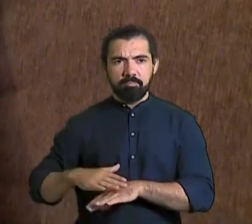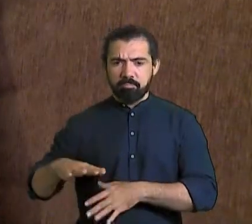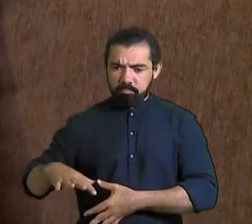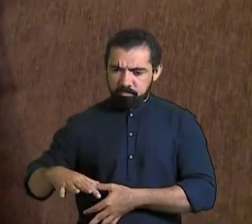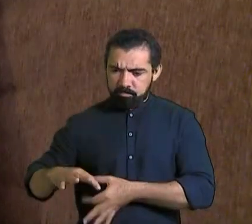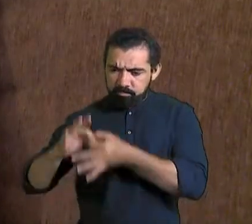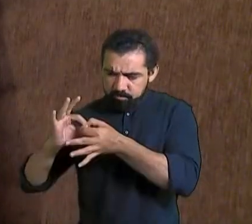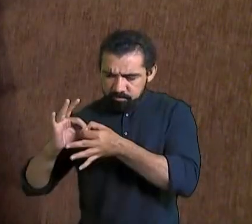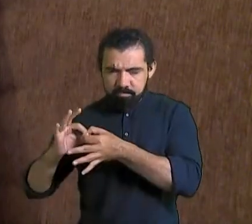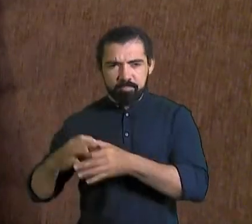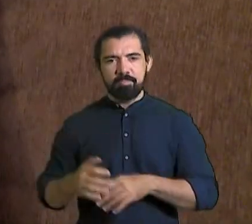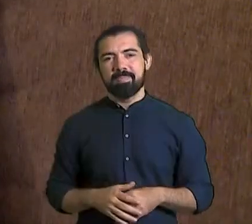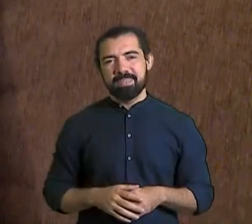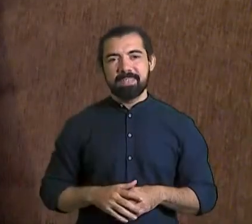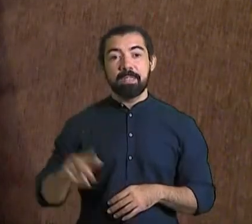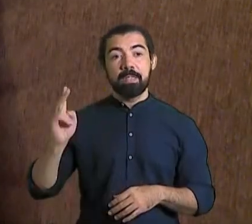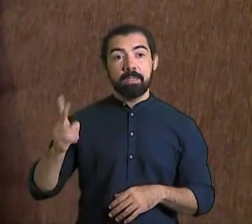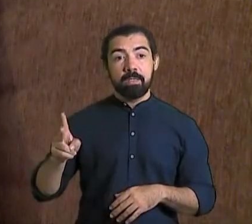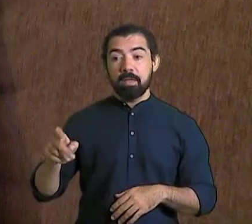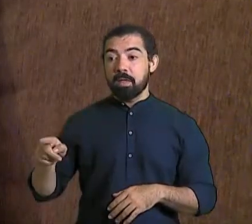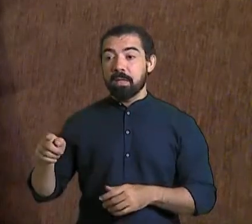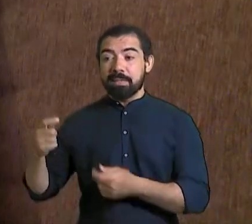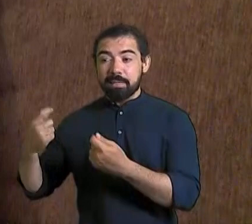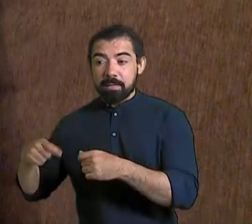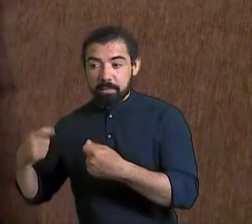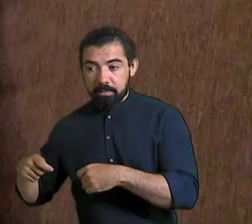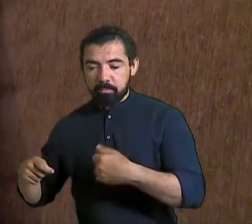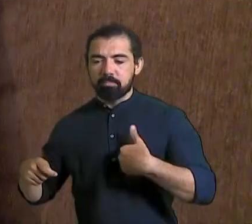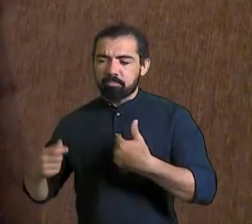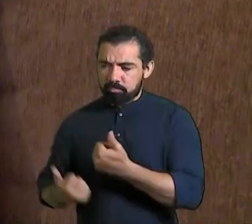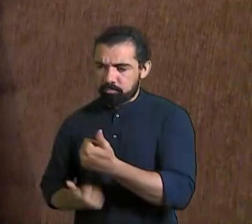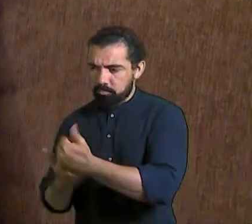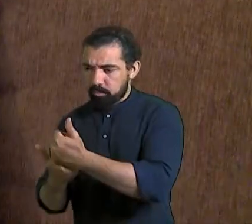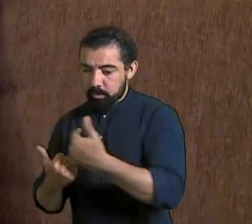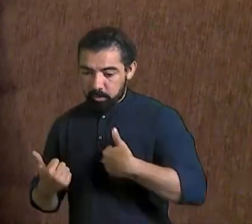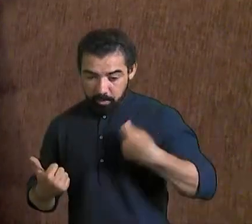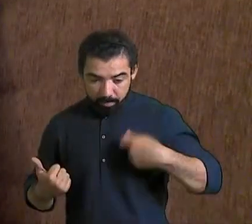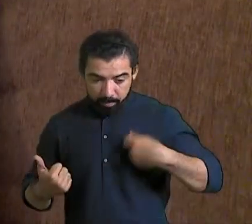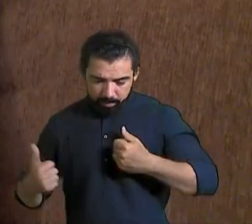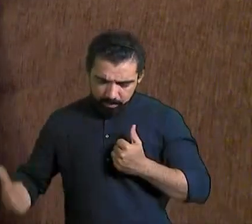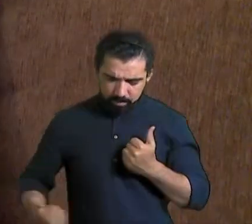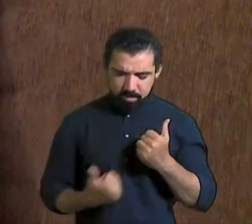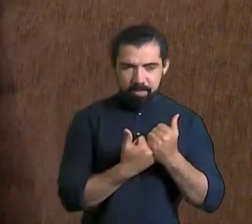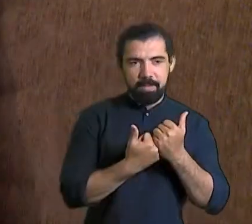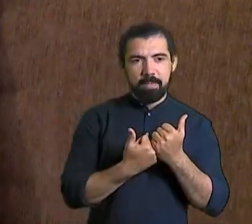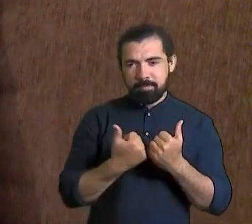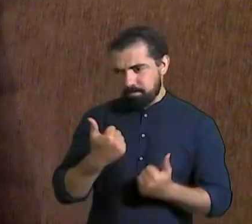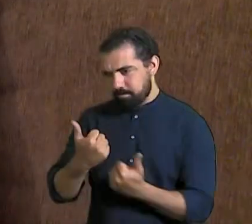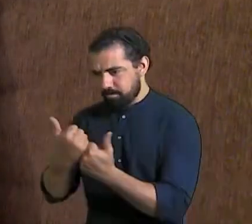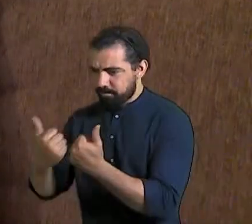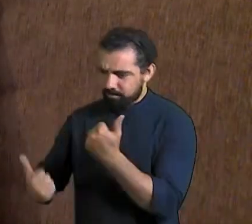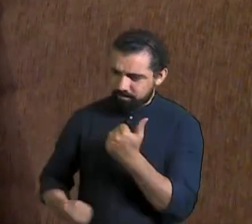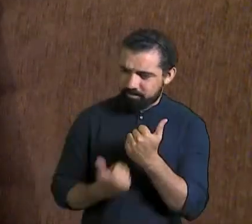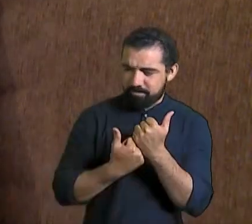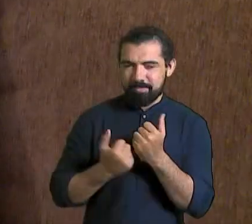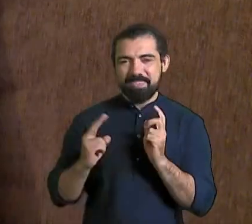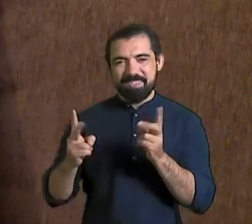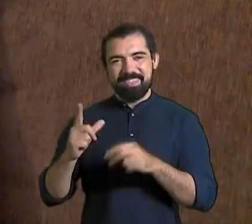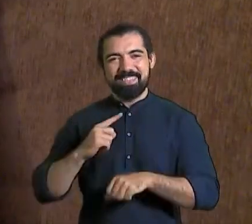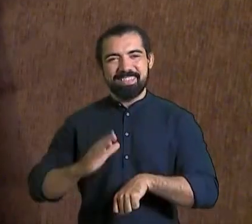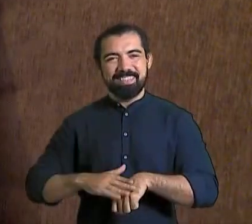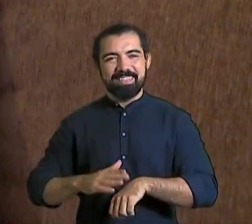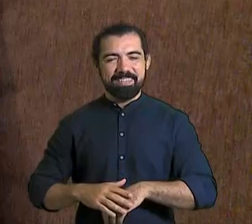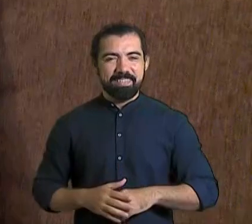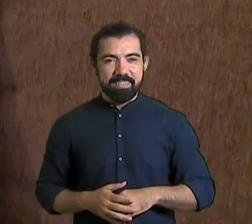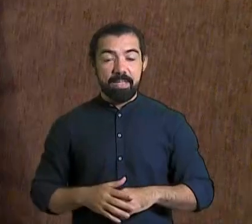Justiça Federal e sempre que um tinha uma necessidade, o outro era solidário, né? A gente montou essa parceria